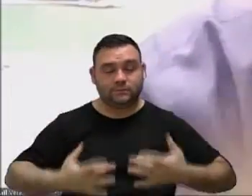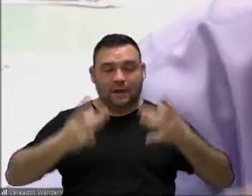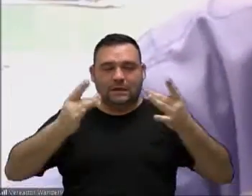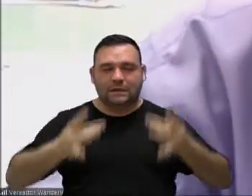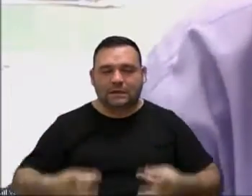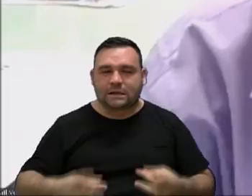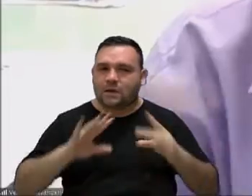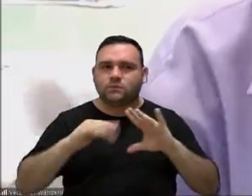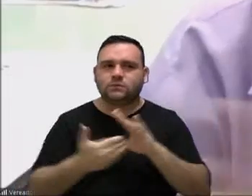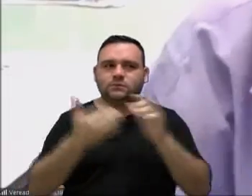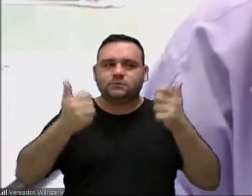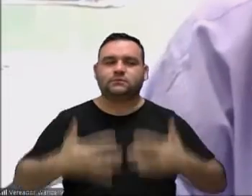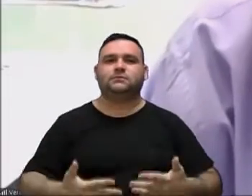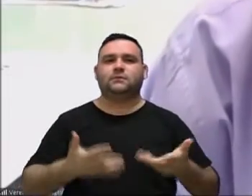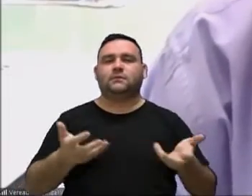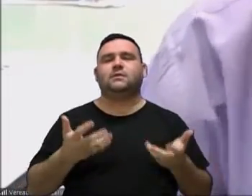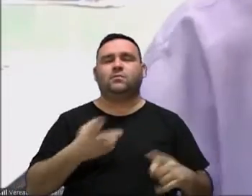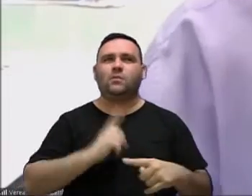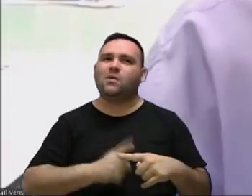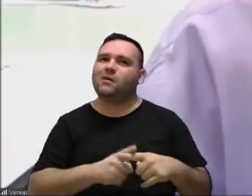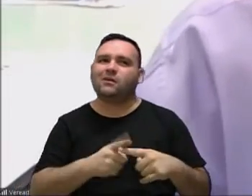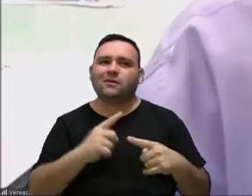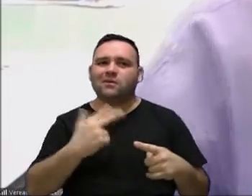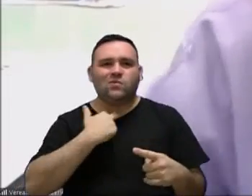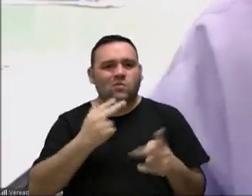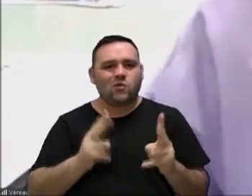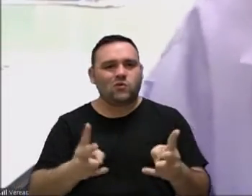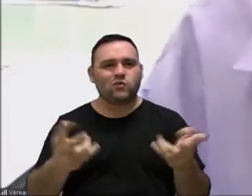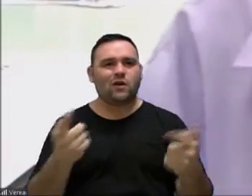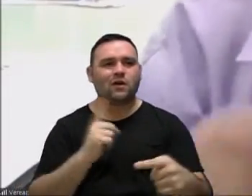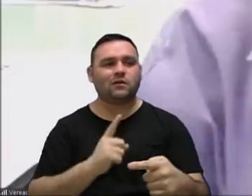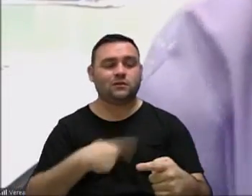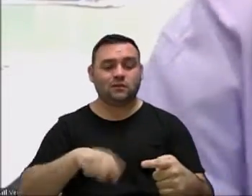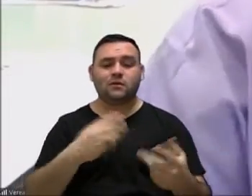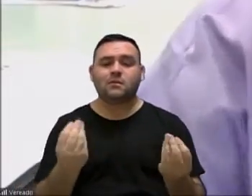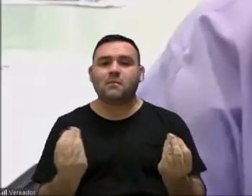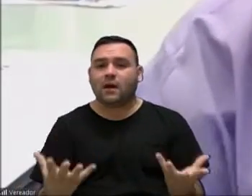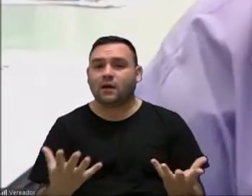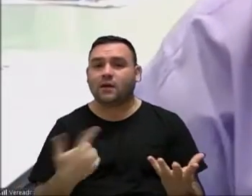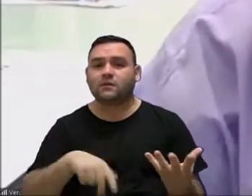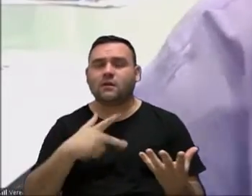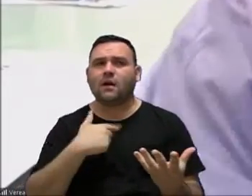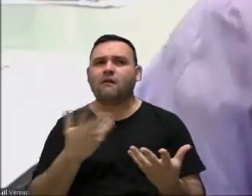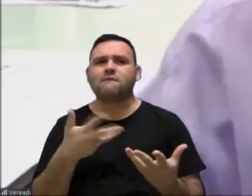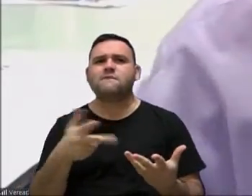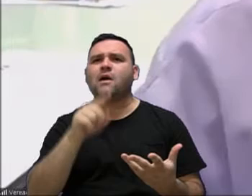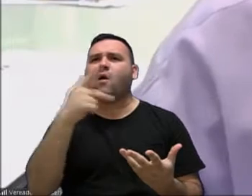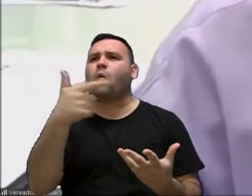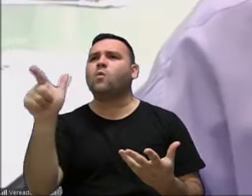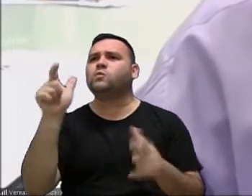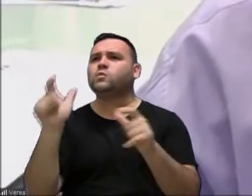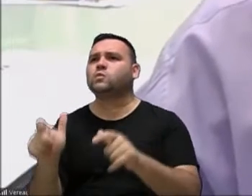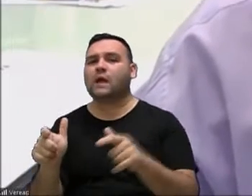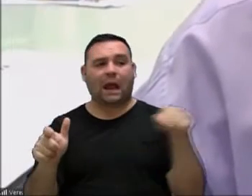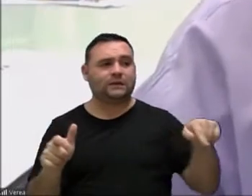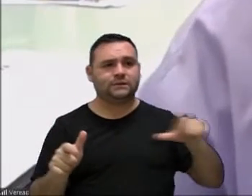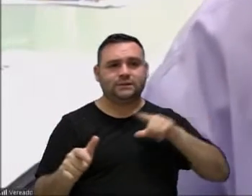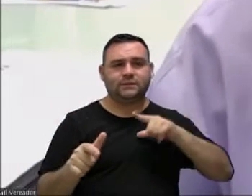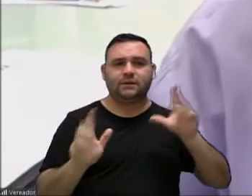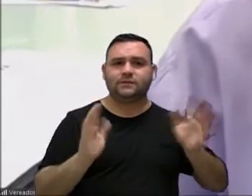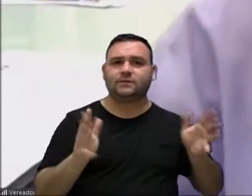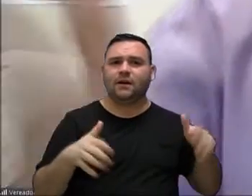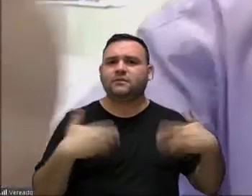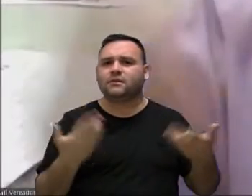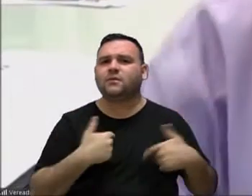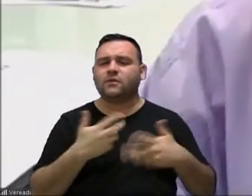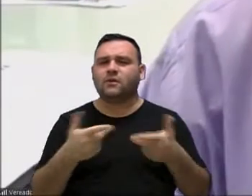correta, porque assim não pode. Se nós temos aqui, para que nós vamos correr atrás de outro lugar? Então,